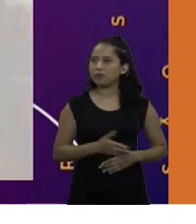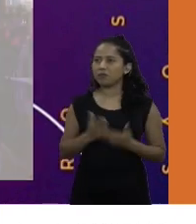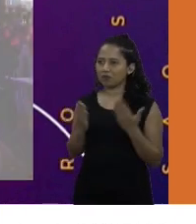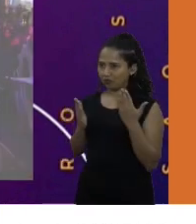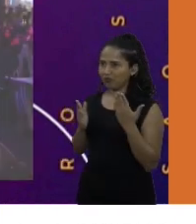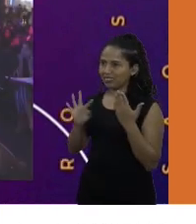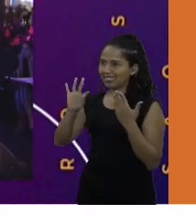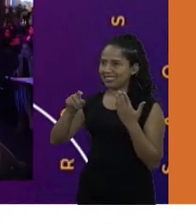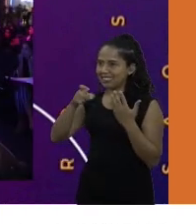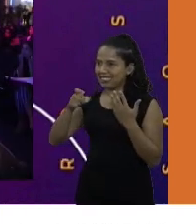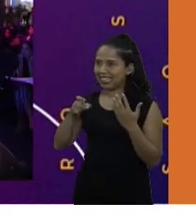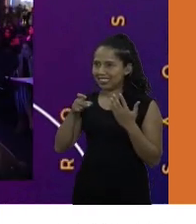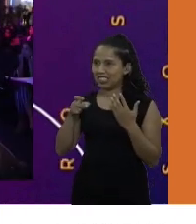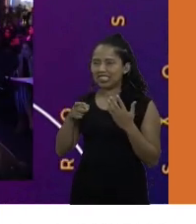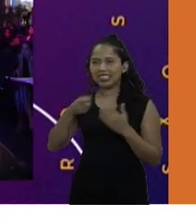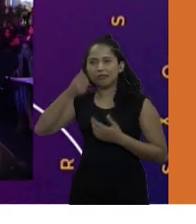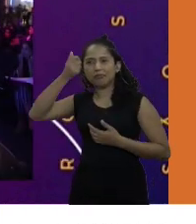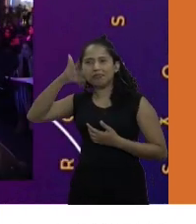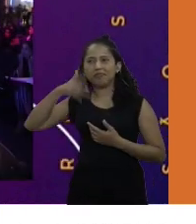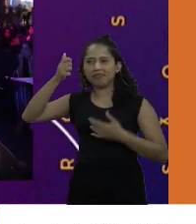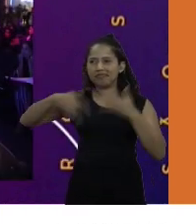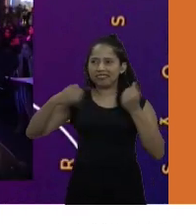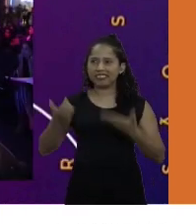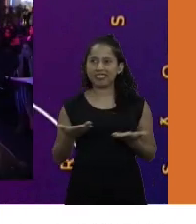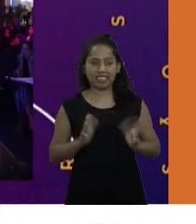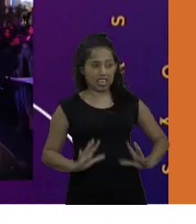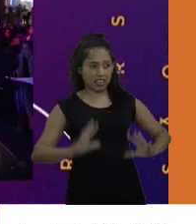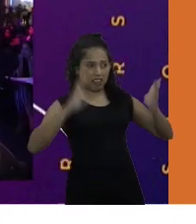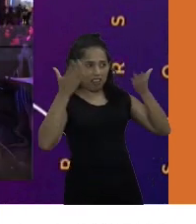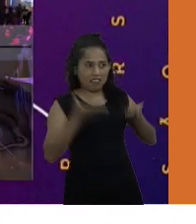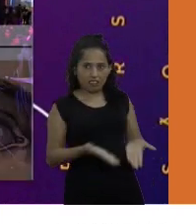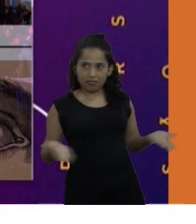Speaker, já falei em grandes eventos como esse aqui.